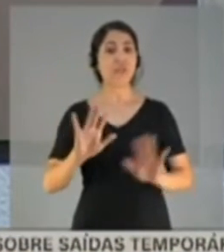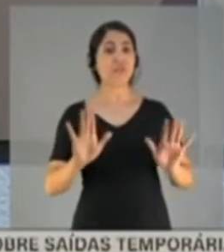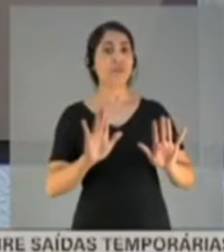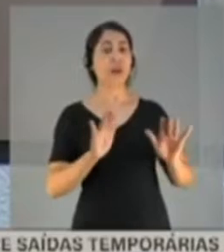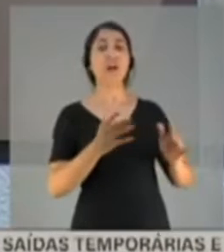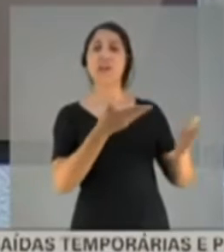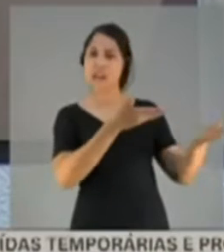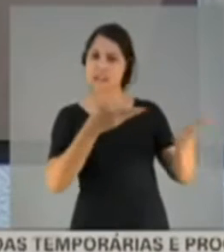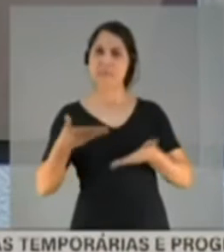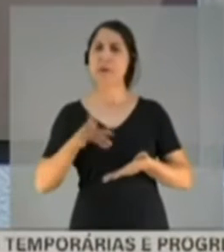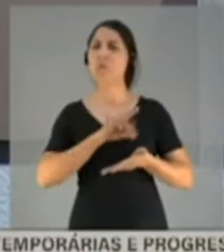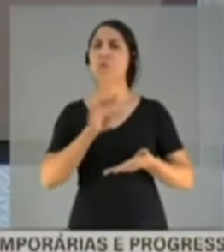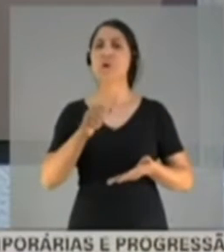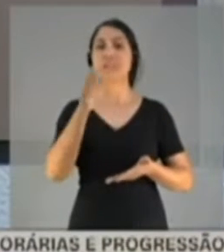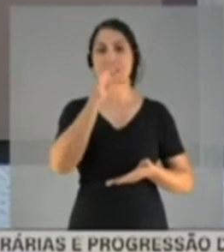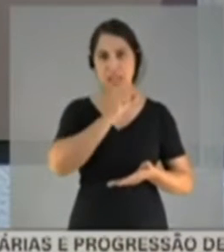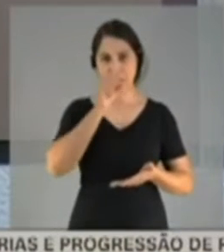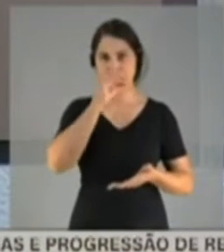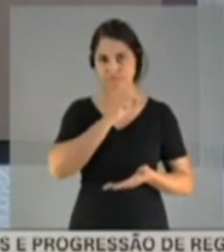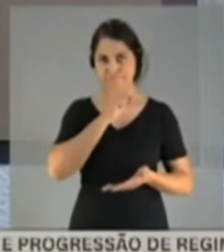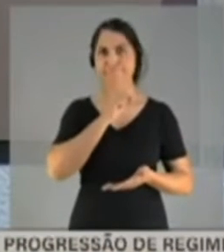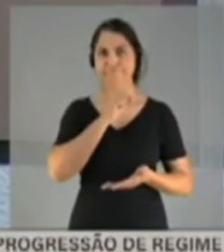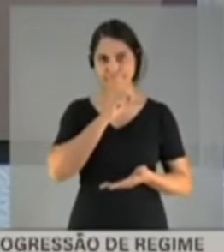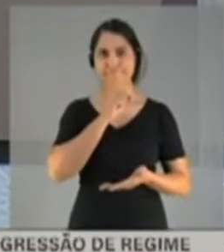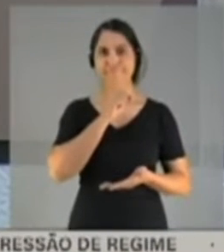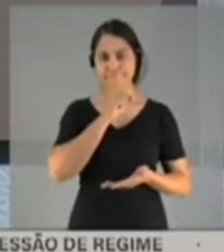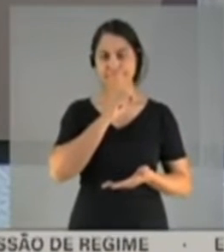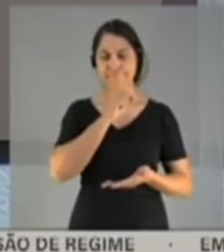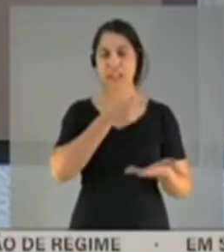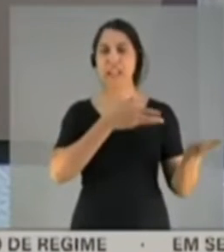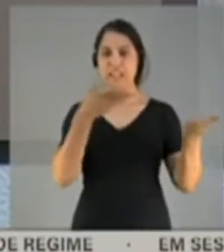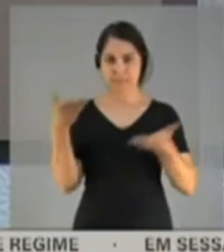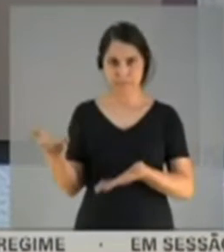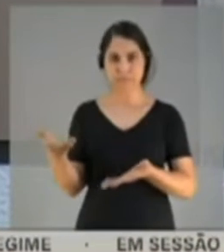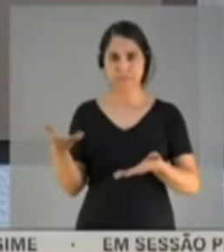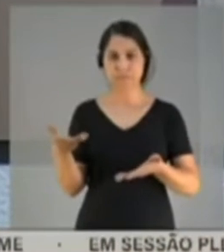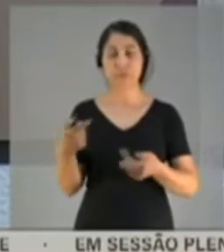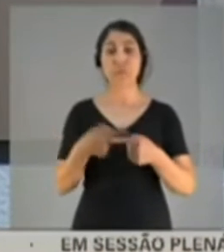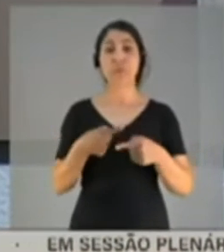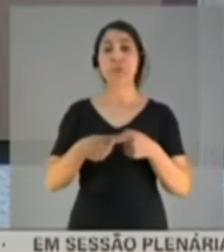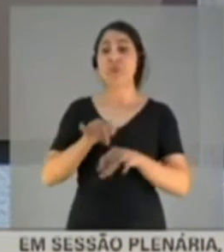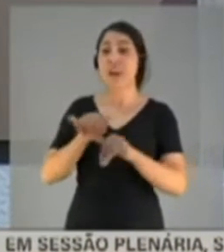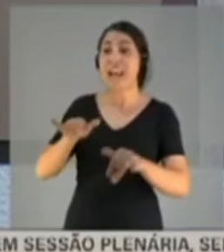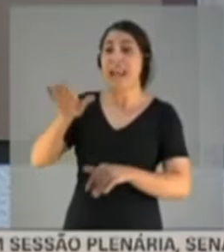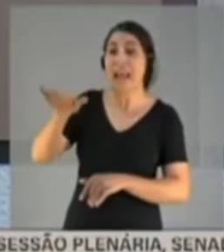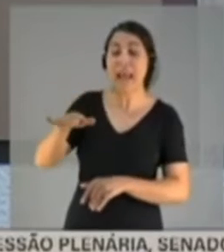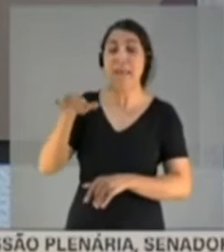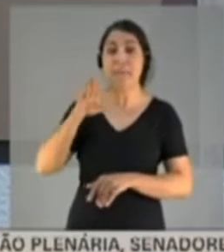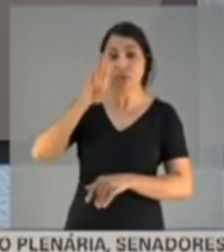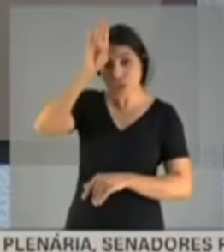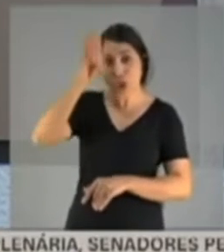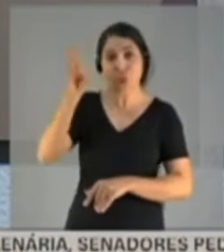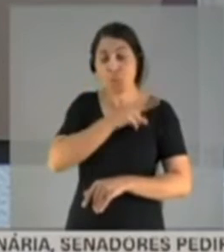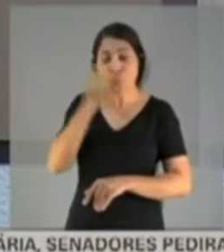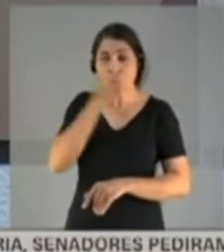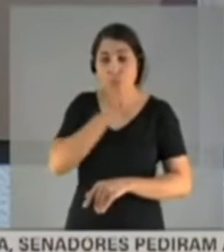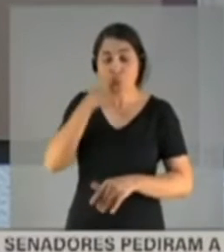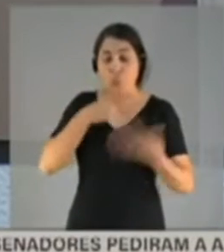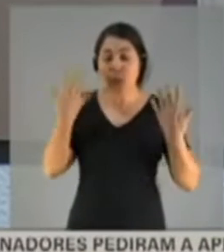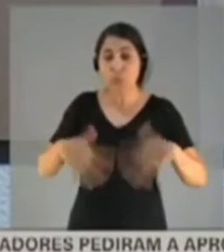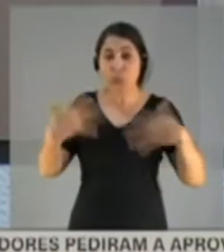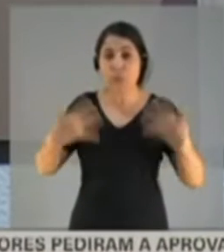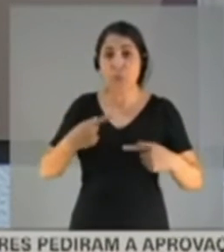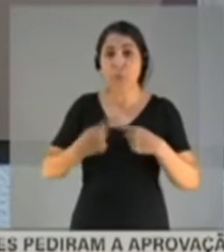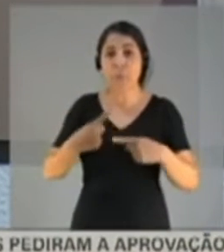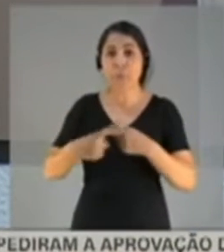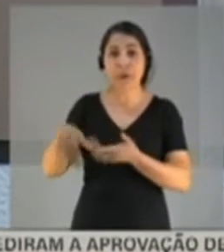Nos recebeu num sábado, por conta de que eu aleguei que a urgência era urgente, urgentíssima, devido à gravidade das